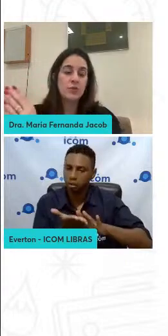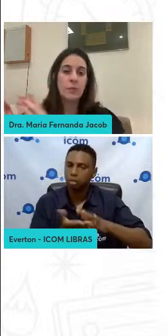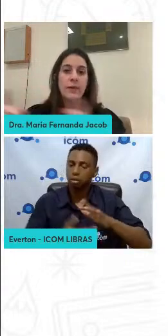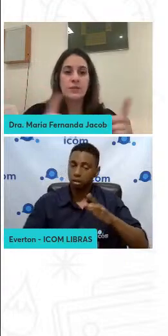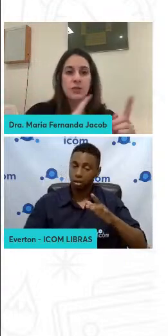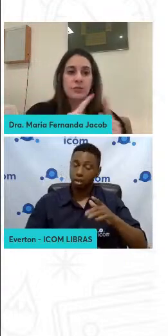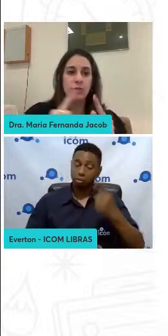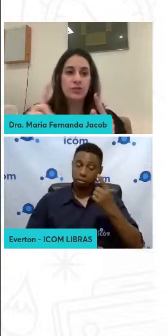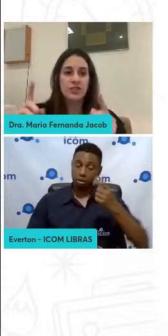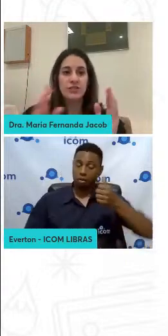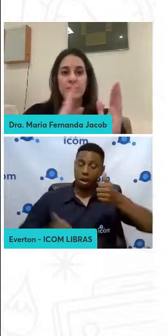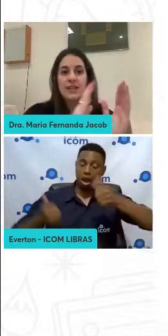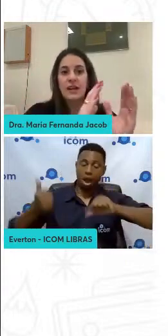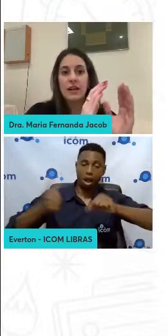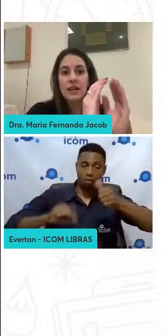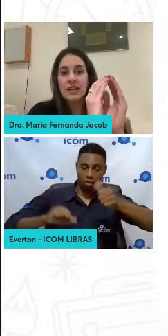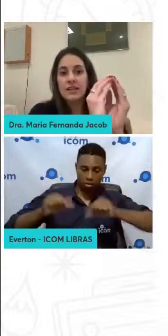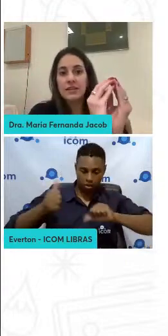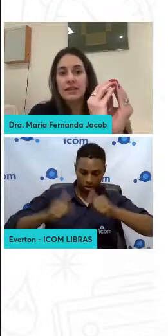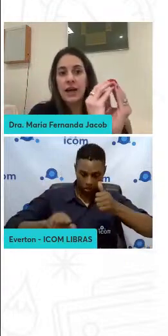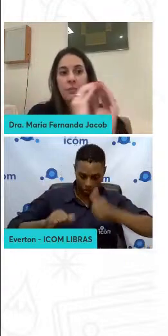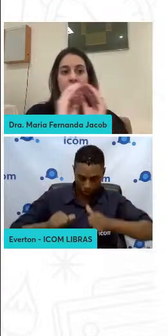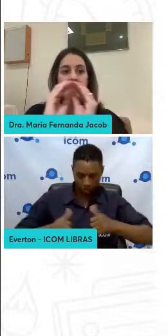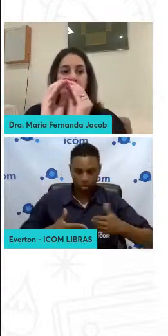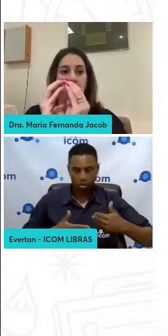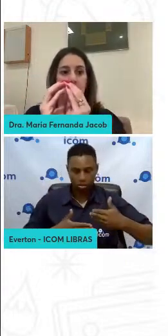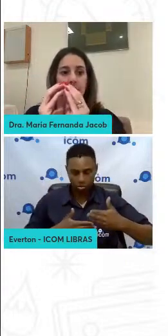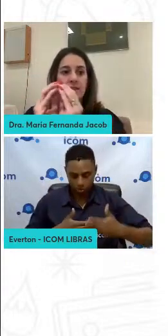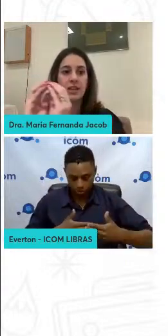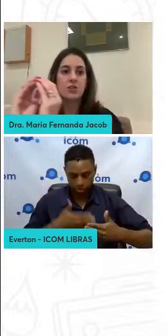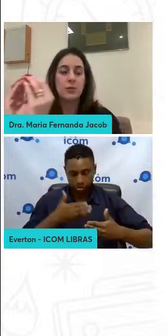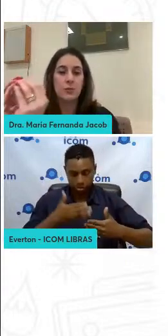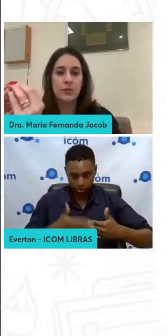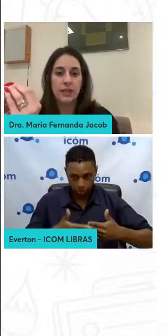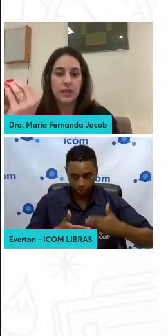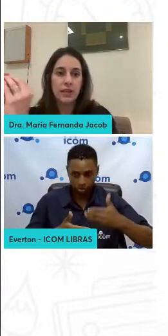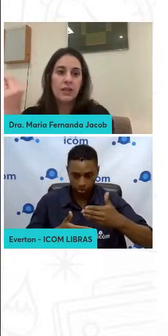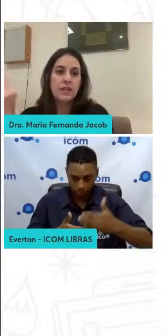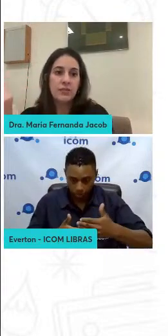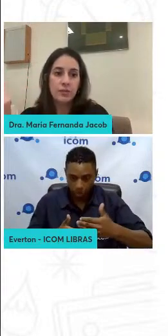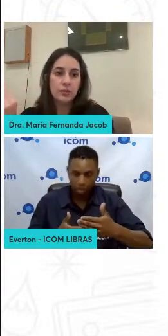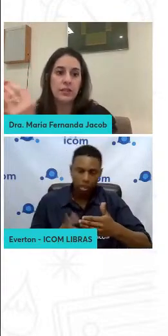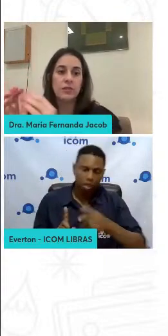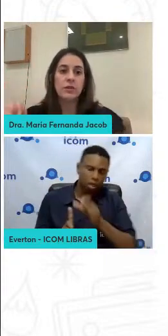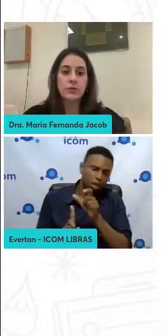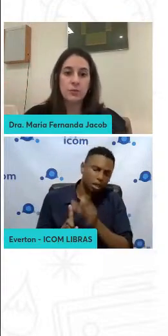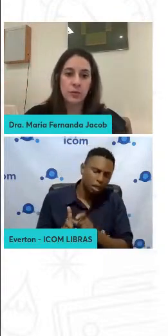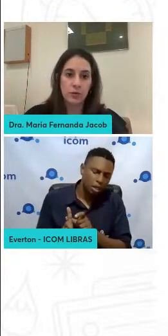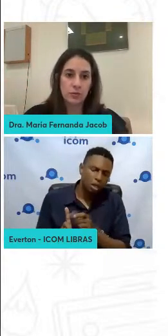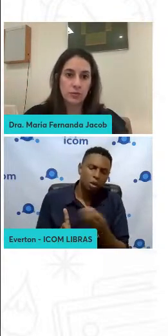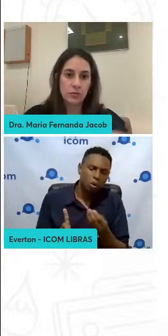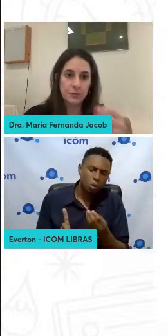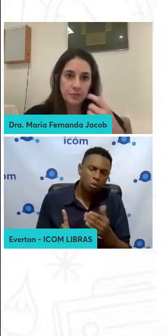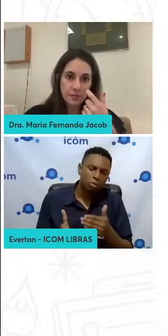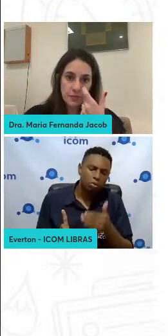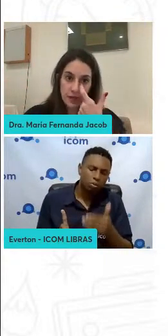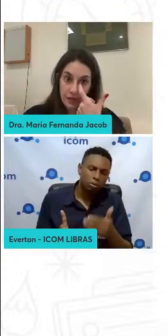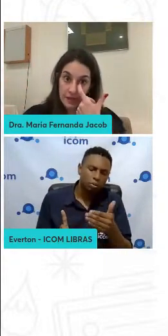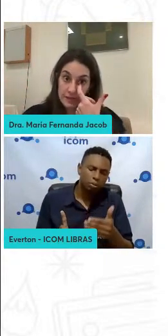o passo a passo evolutivo, em que etapa está o meu paciente, para eu poder ir evoluindo aos